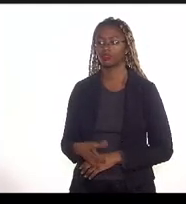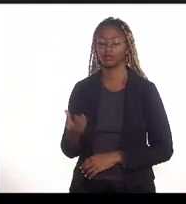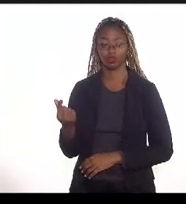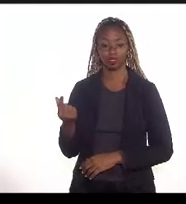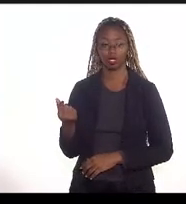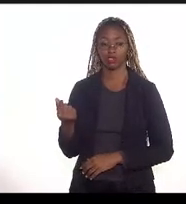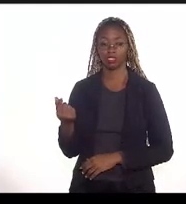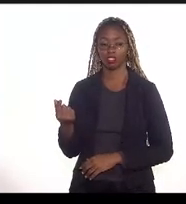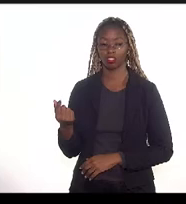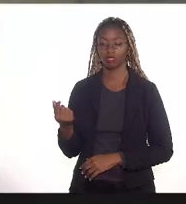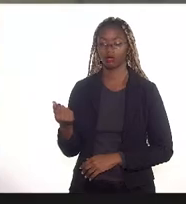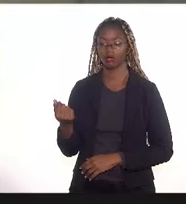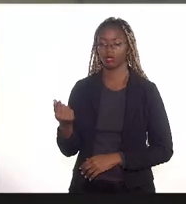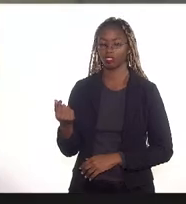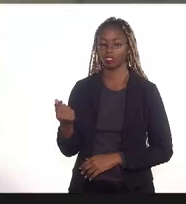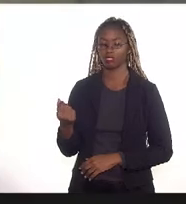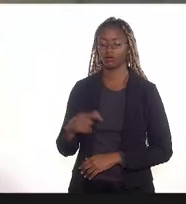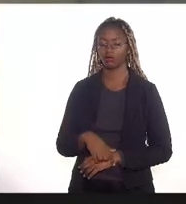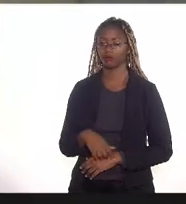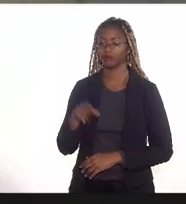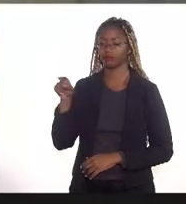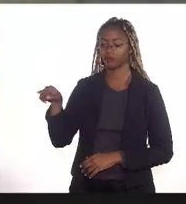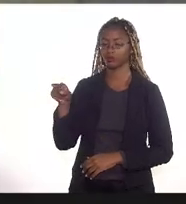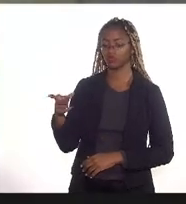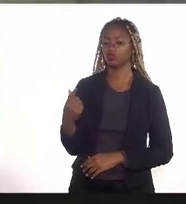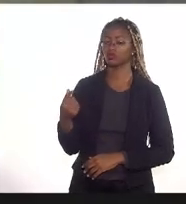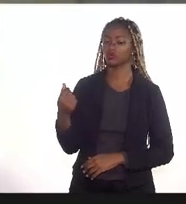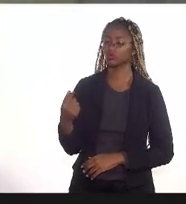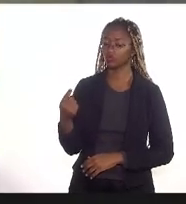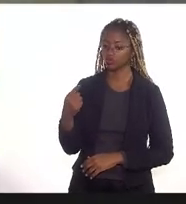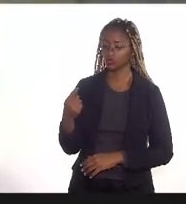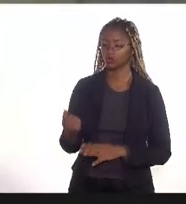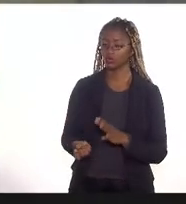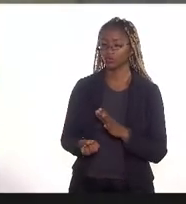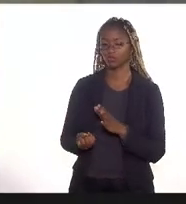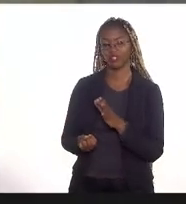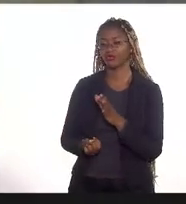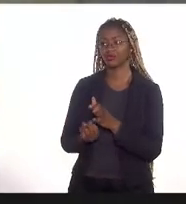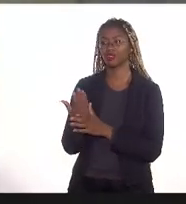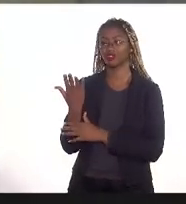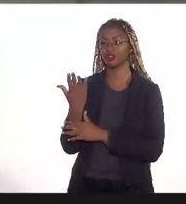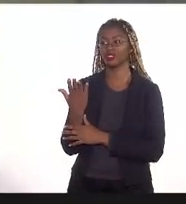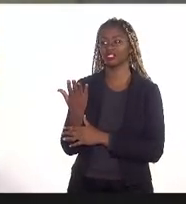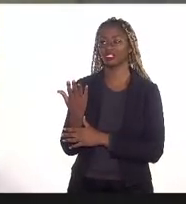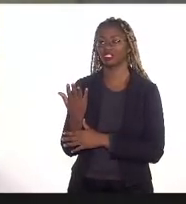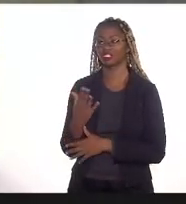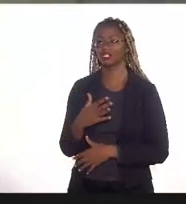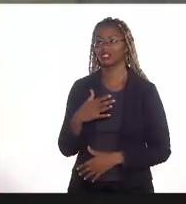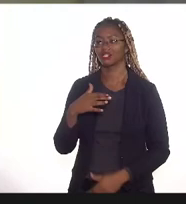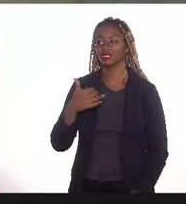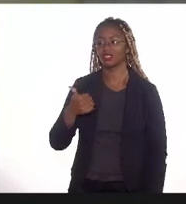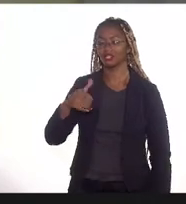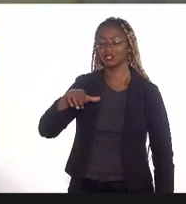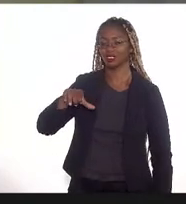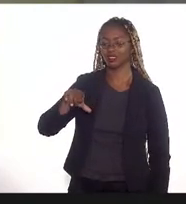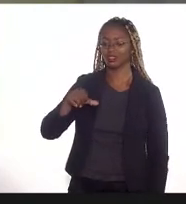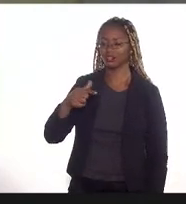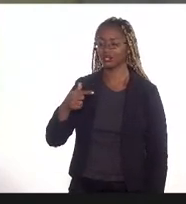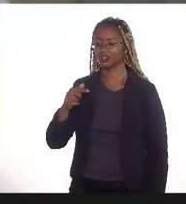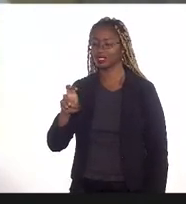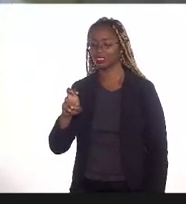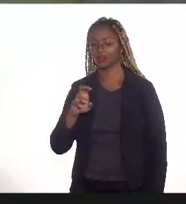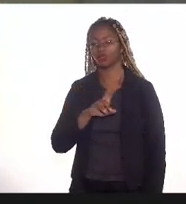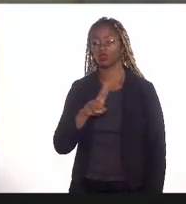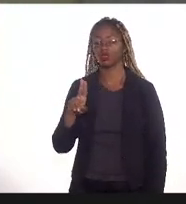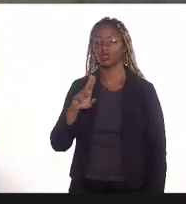O Fundes foi criado em 1975, quando o senhor possivelmente não